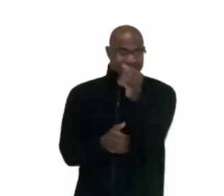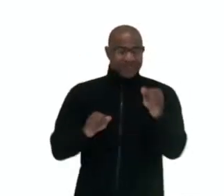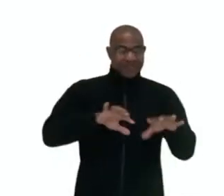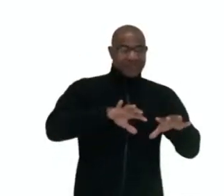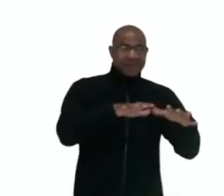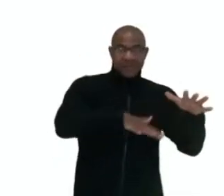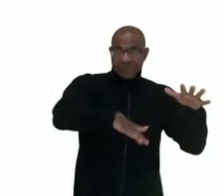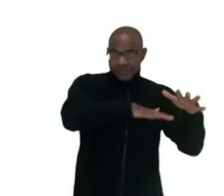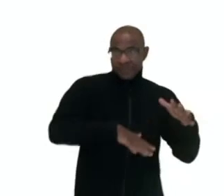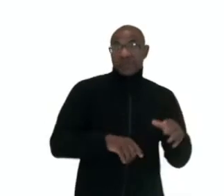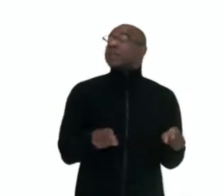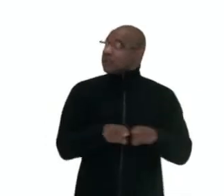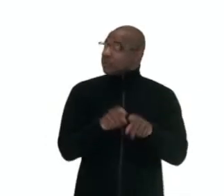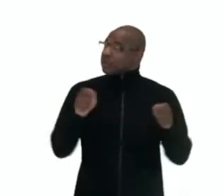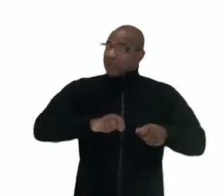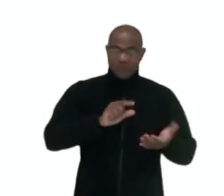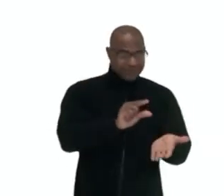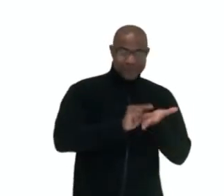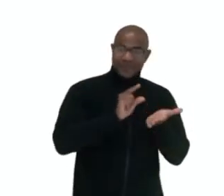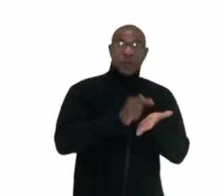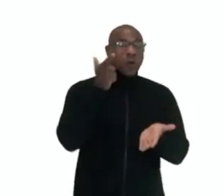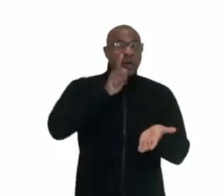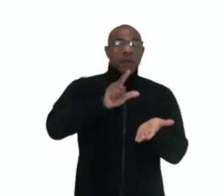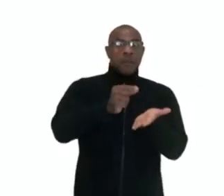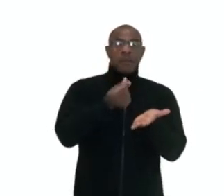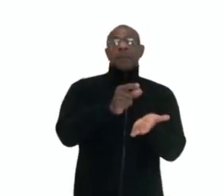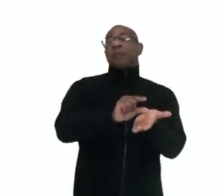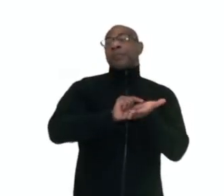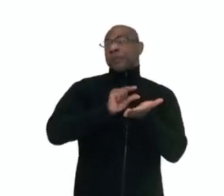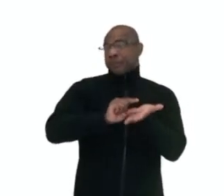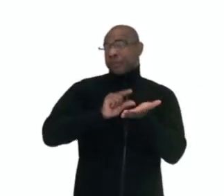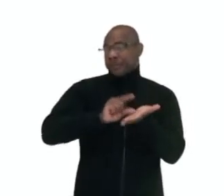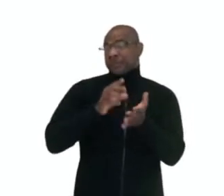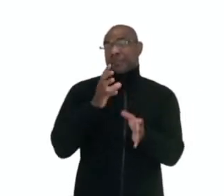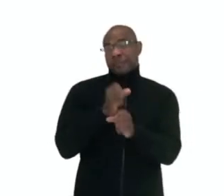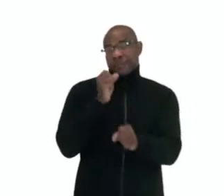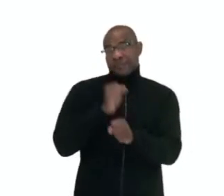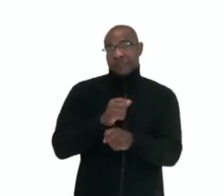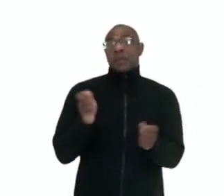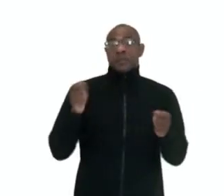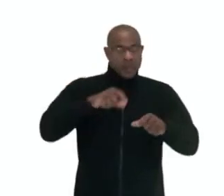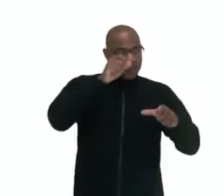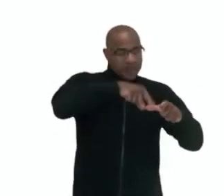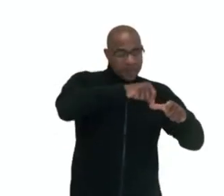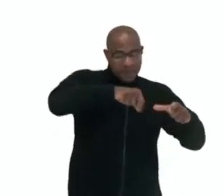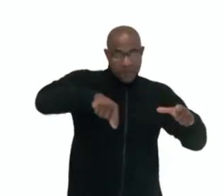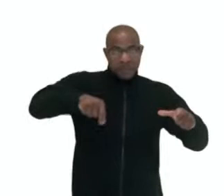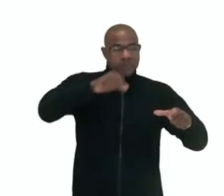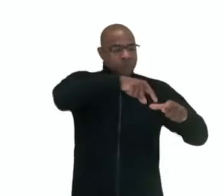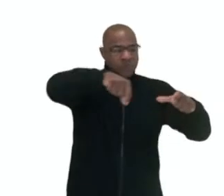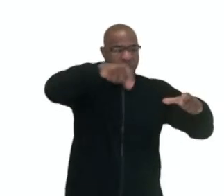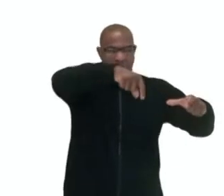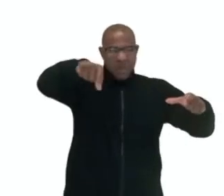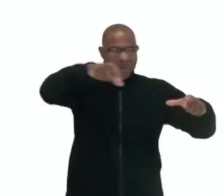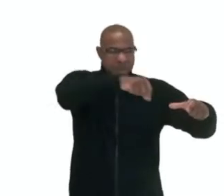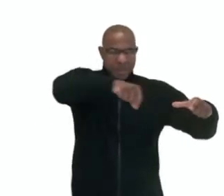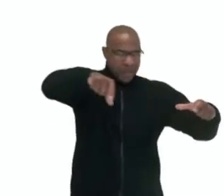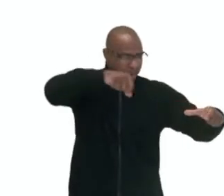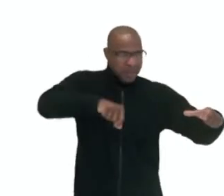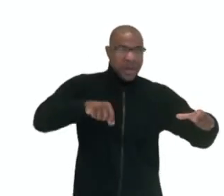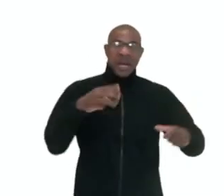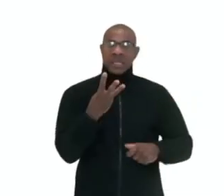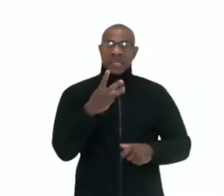ao produtor. O plantio pode resultar em um rendimento de 3,7 toneladas de folha hectare